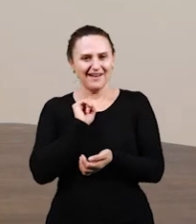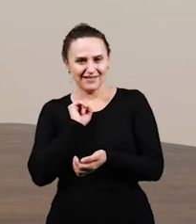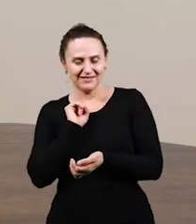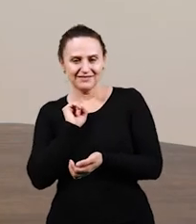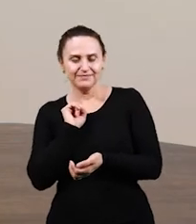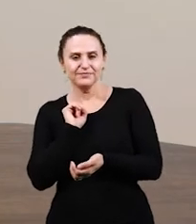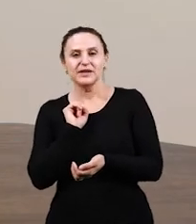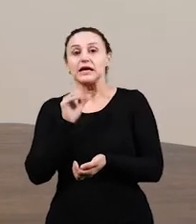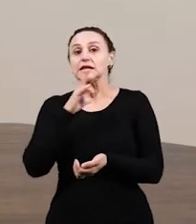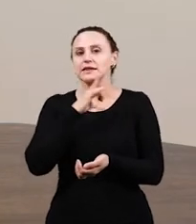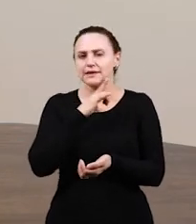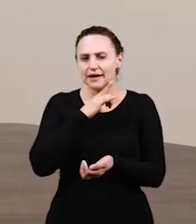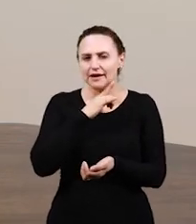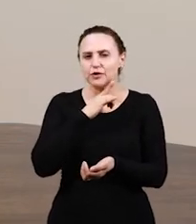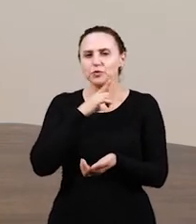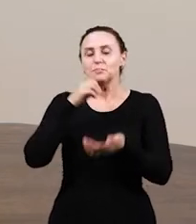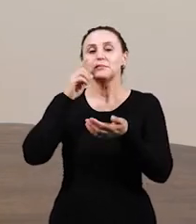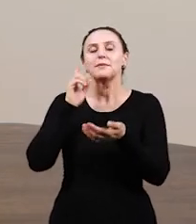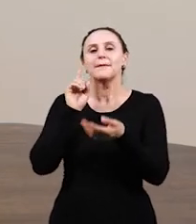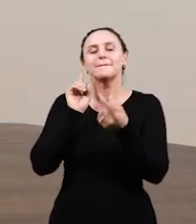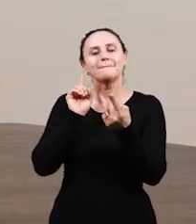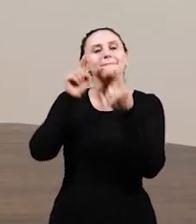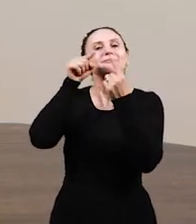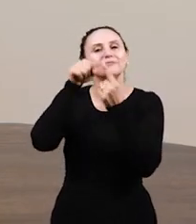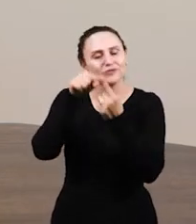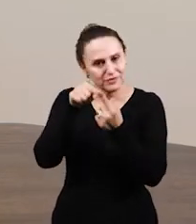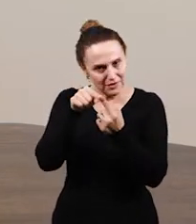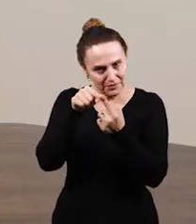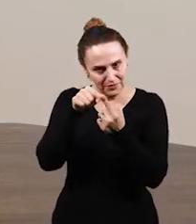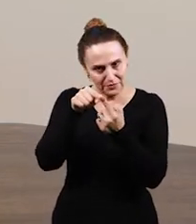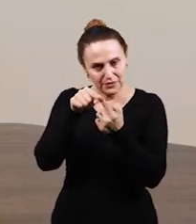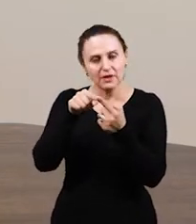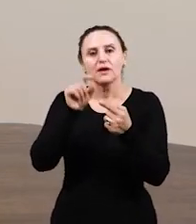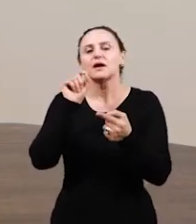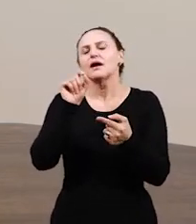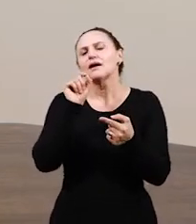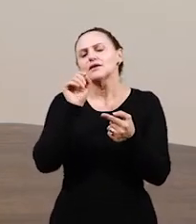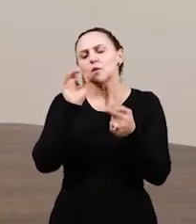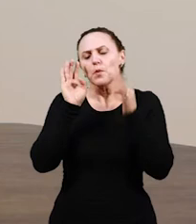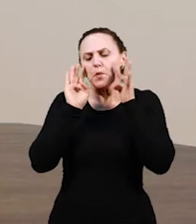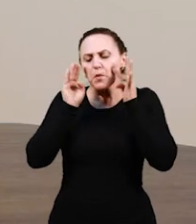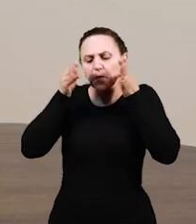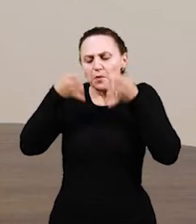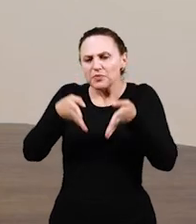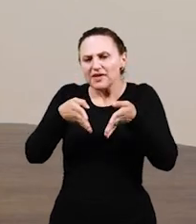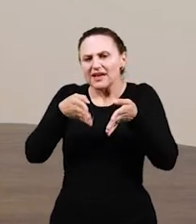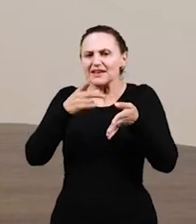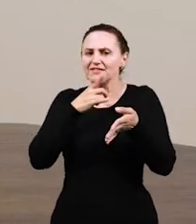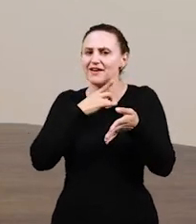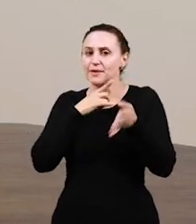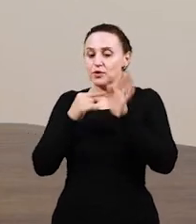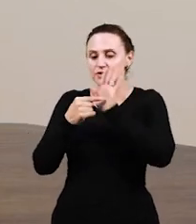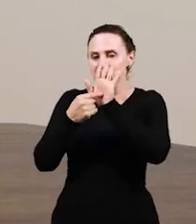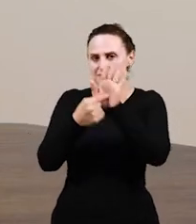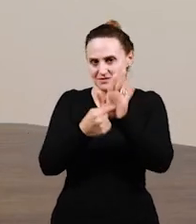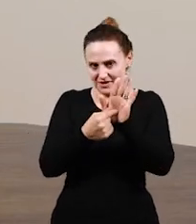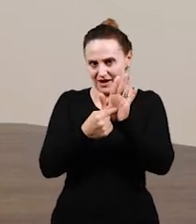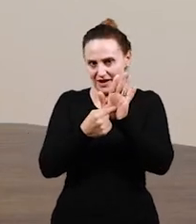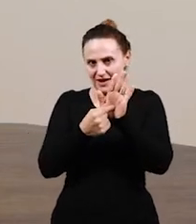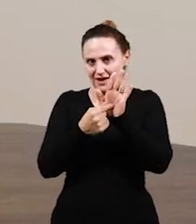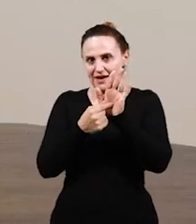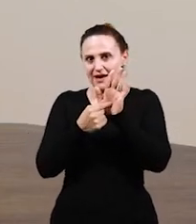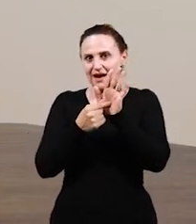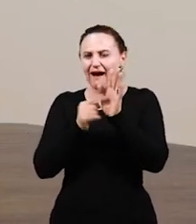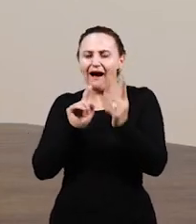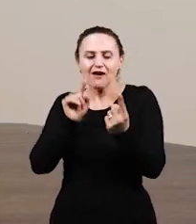ele coloca então uma função né aí fãs e se dá por exemplo quando aí fazer é no código ele vai dizer